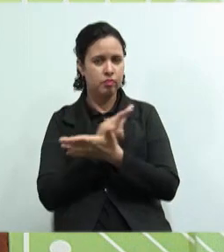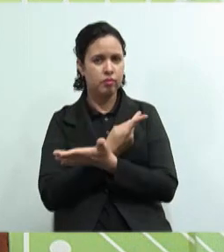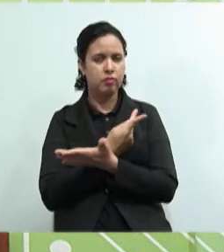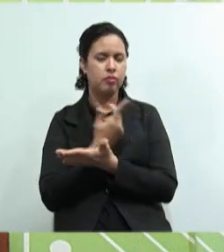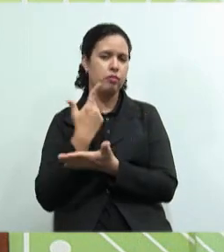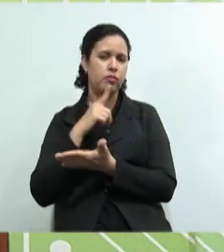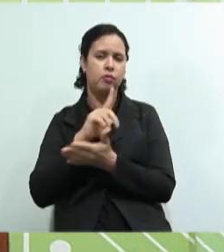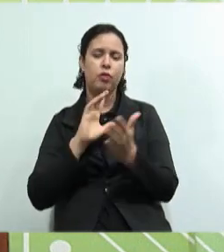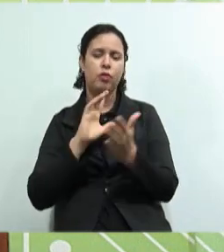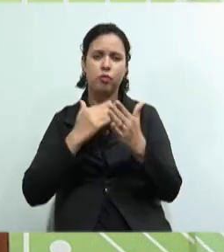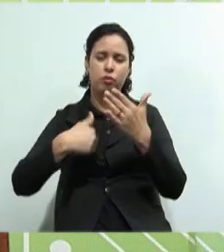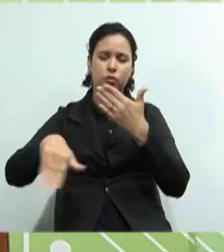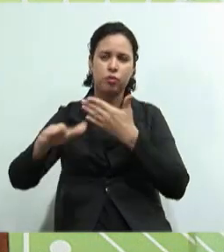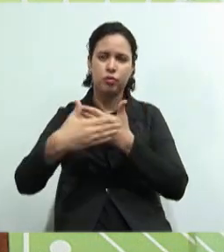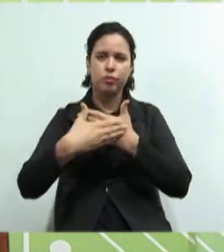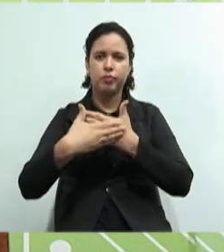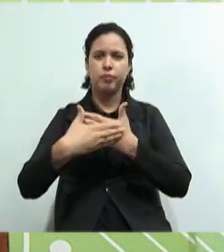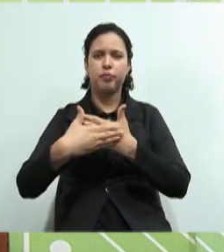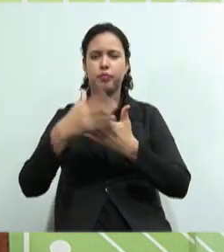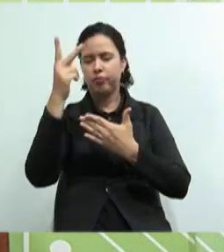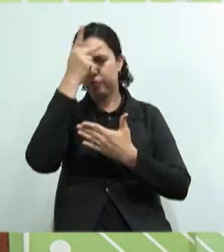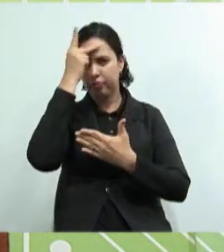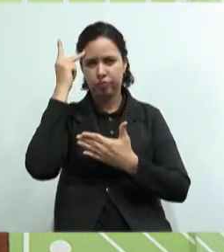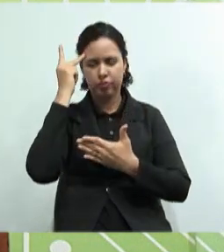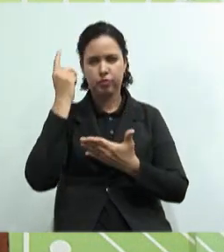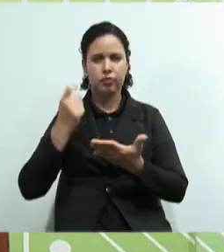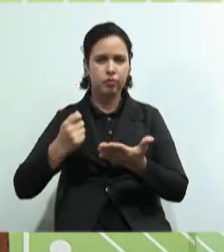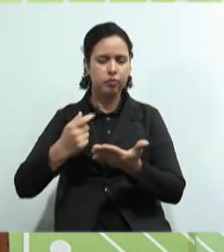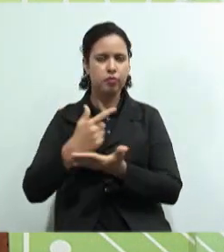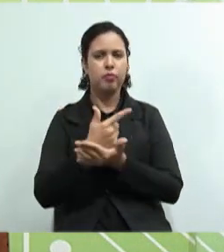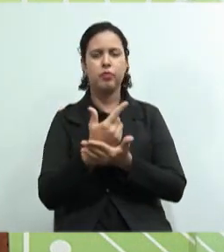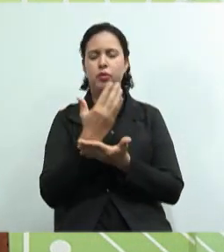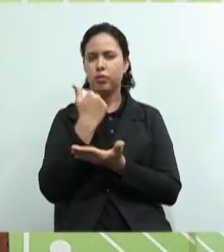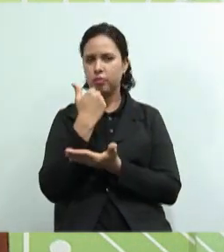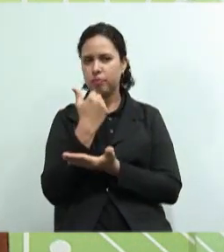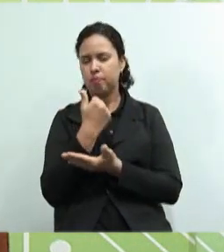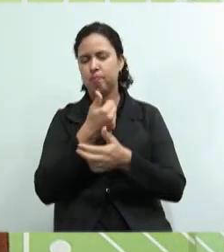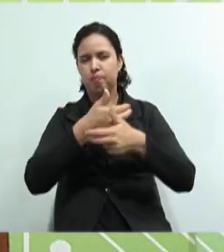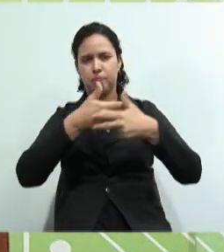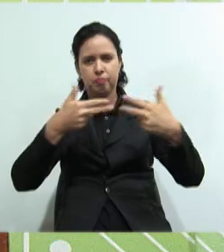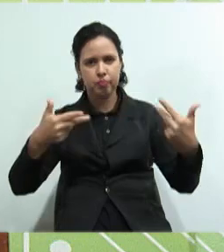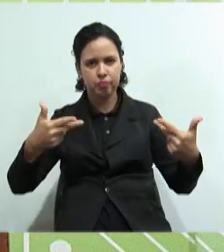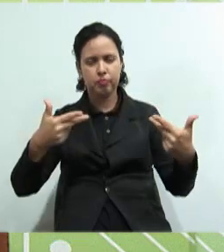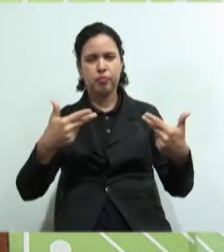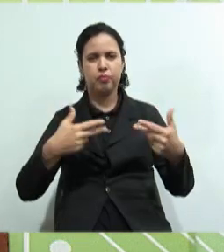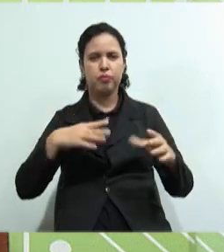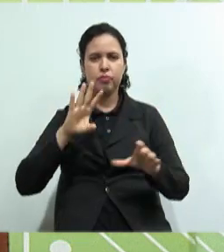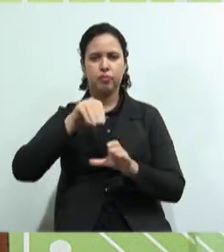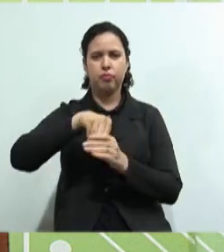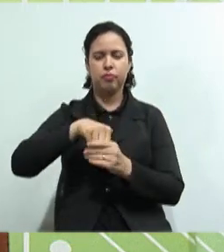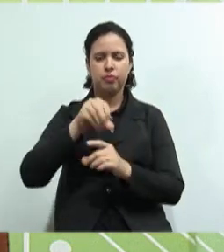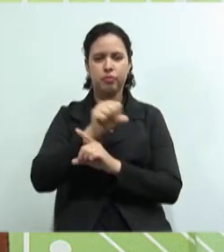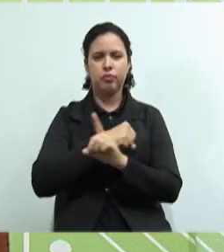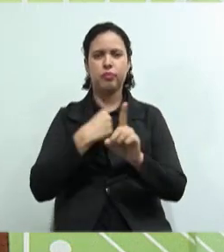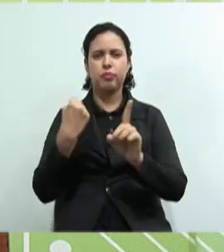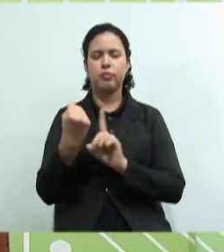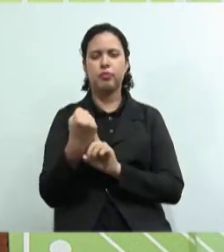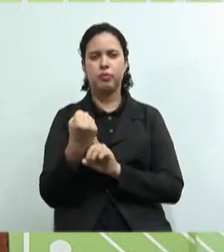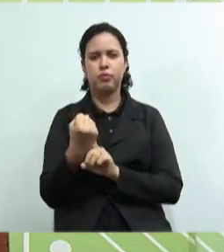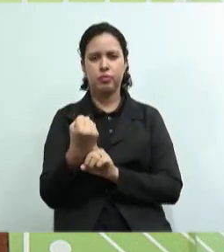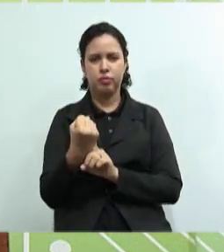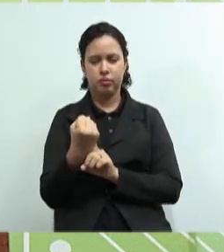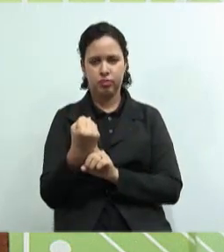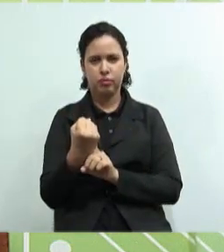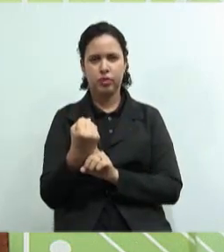população com a capacidade de consumo, com a capacidade de participar realmente da sociedade, não só com a situação mínima de